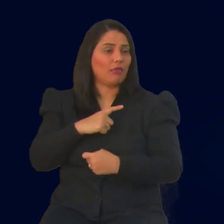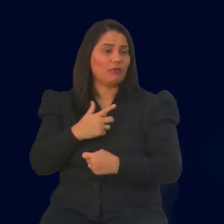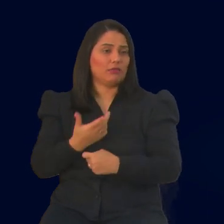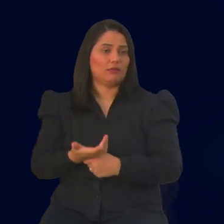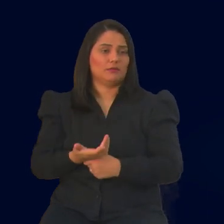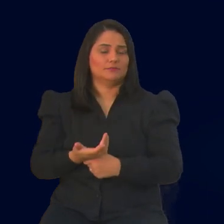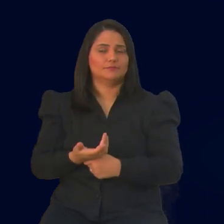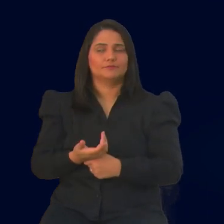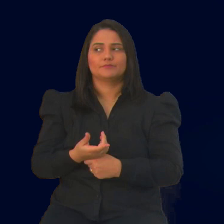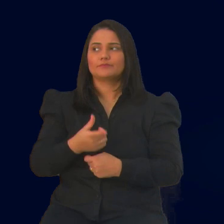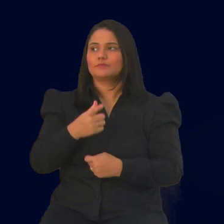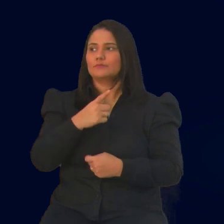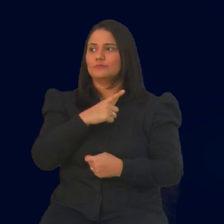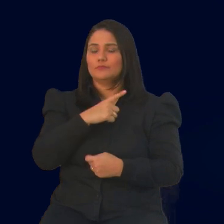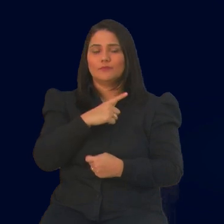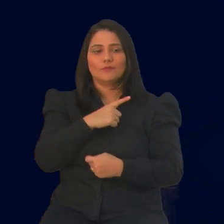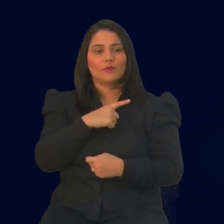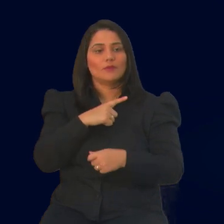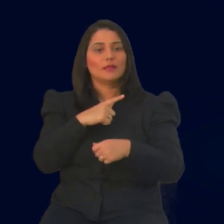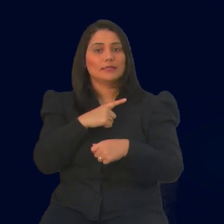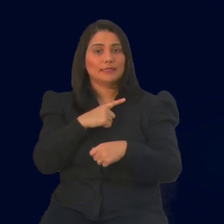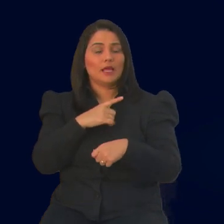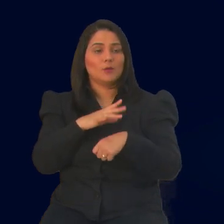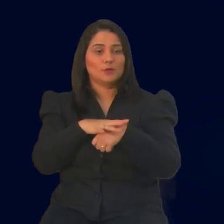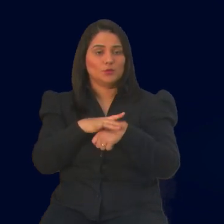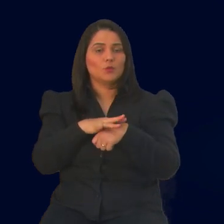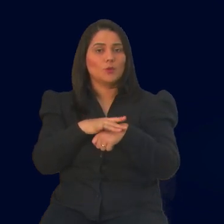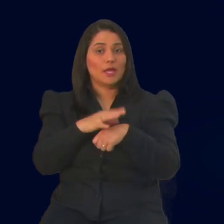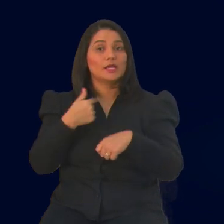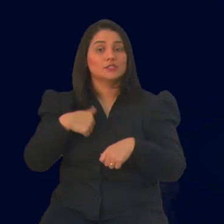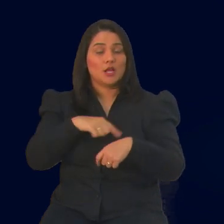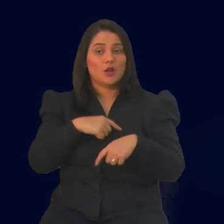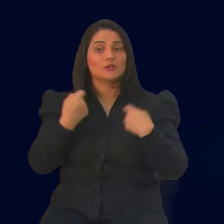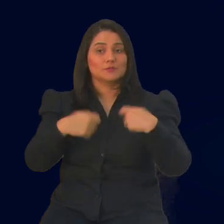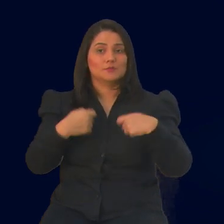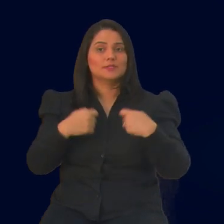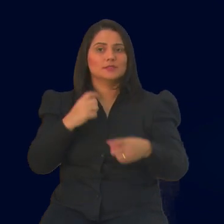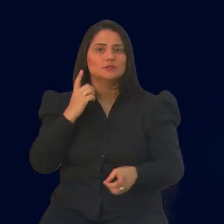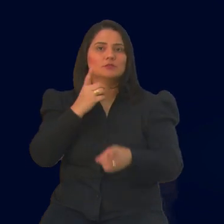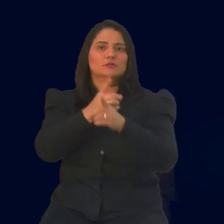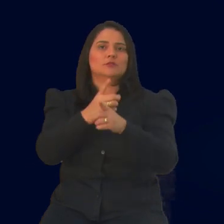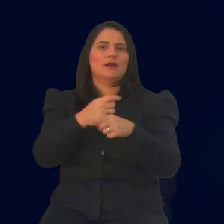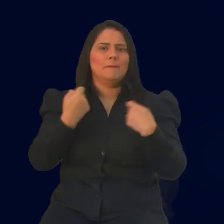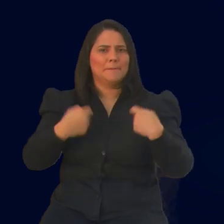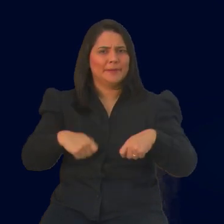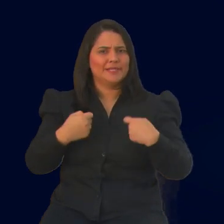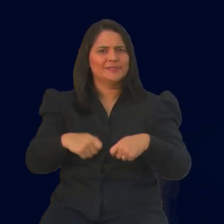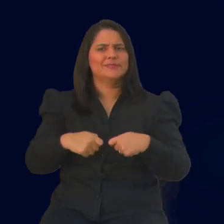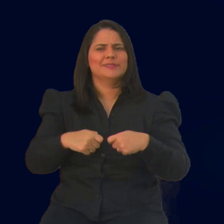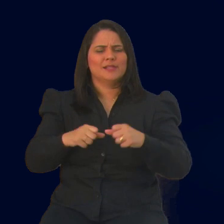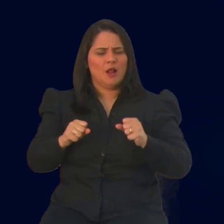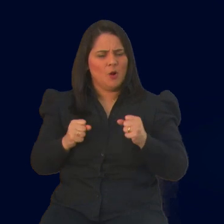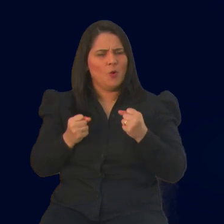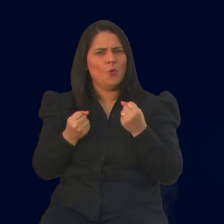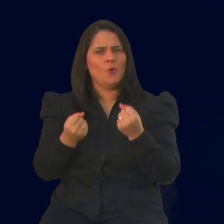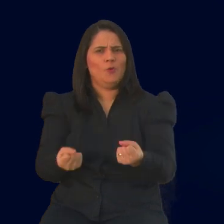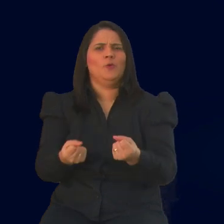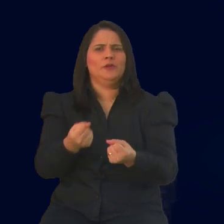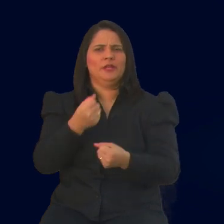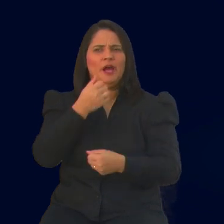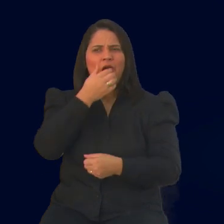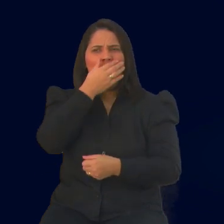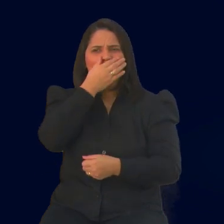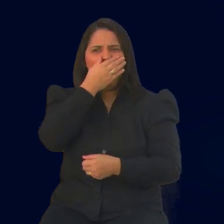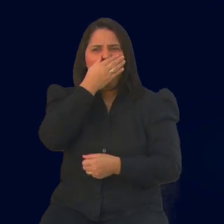Existe uma síndrome que nós precisamos identificar e lutar e combater diariamente, que é a síndrome da